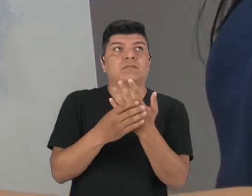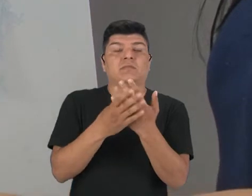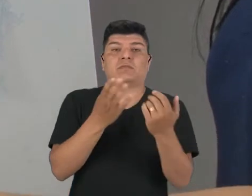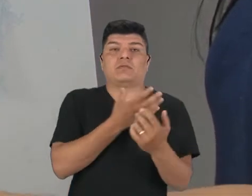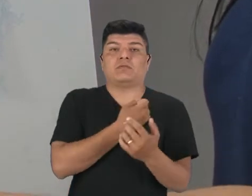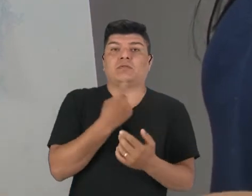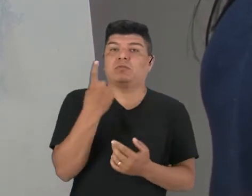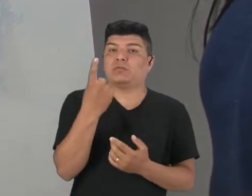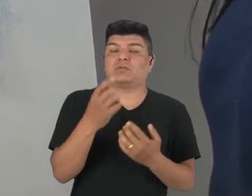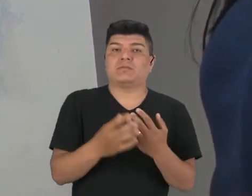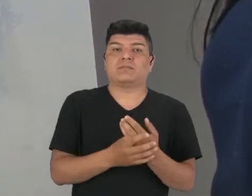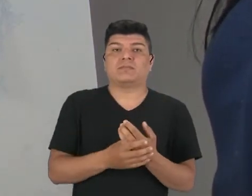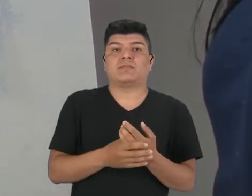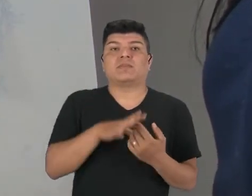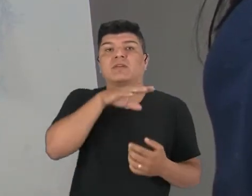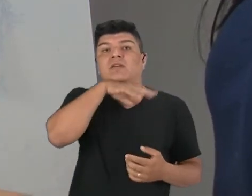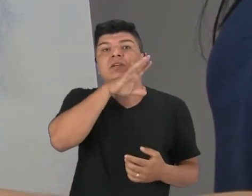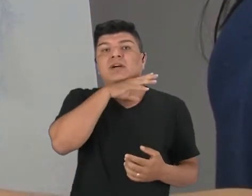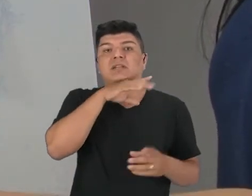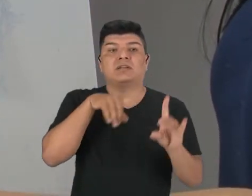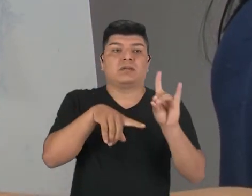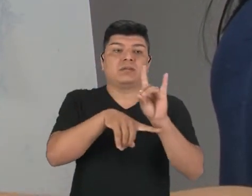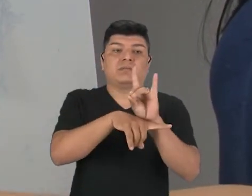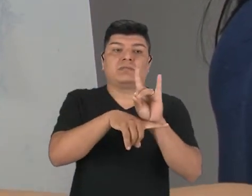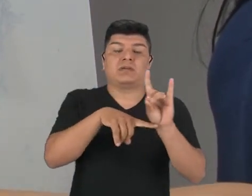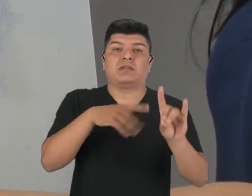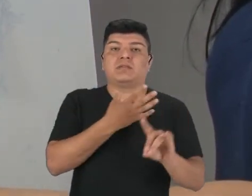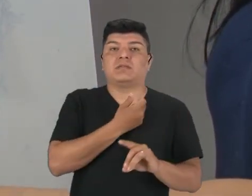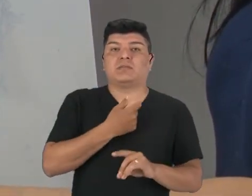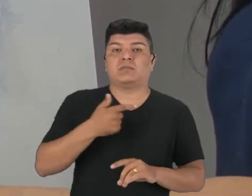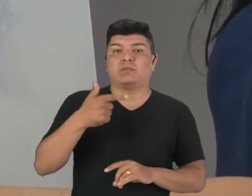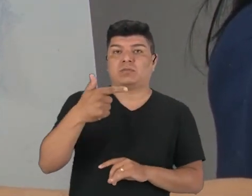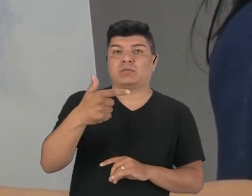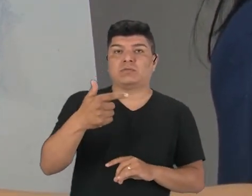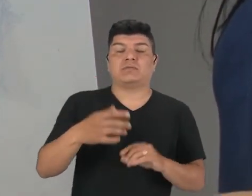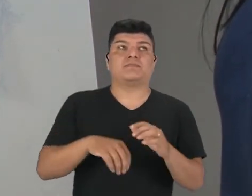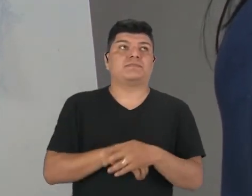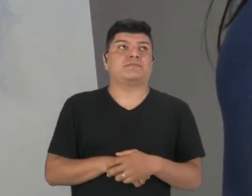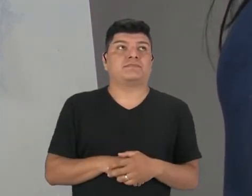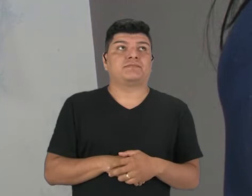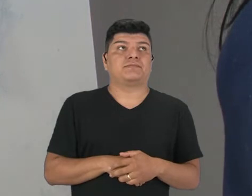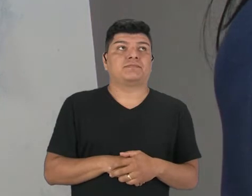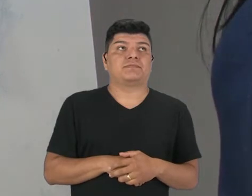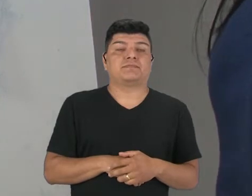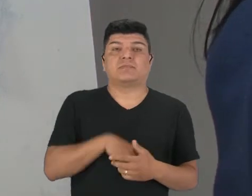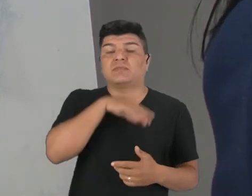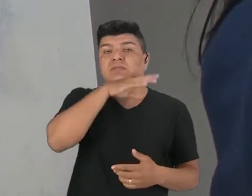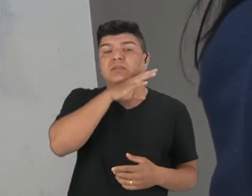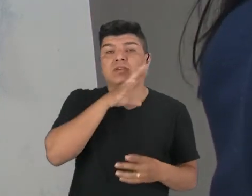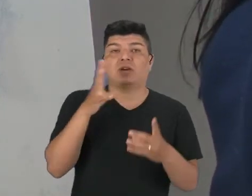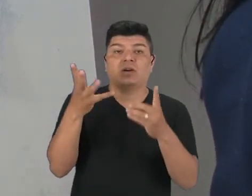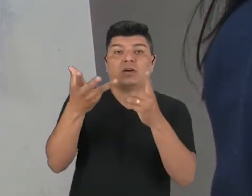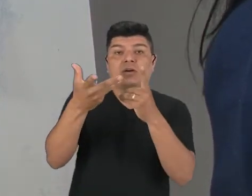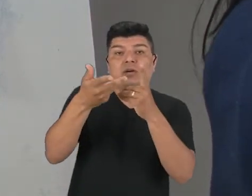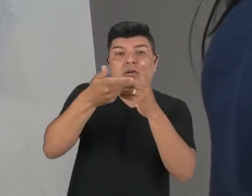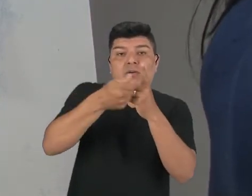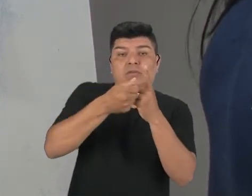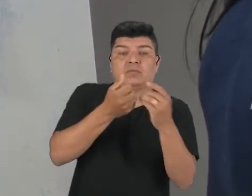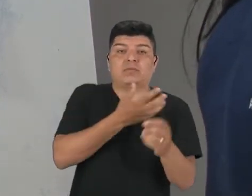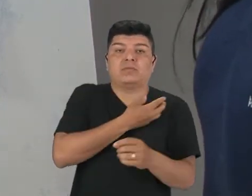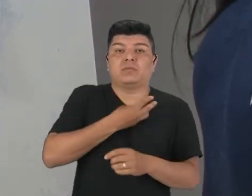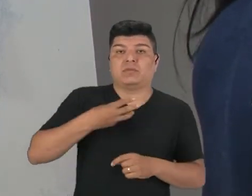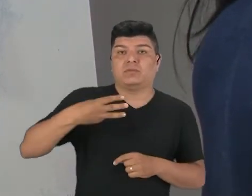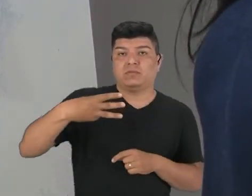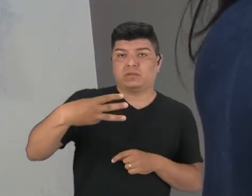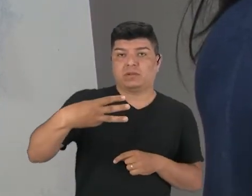1. Animais carnívoros, eu vou colocar o número 2. E animais onívoros, eu vou colocar